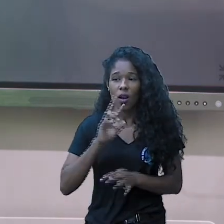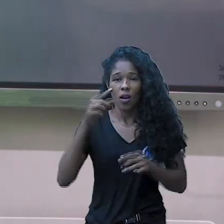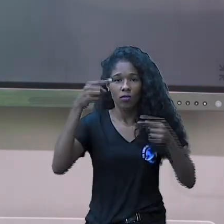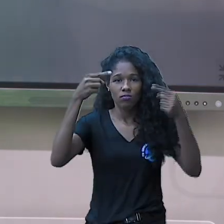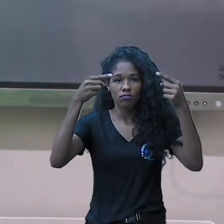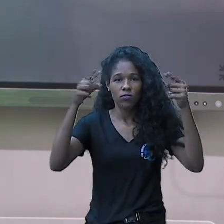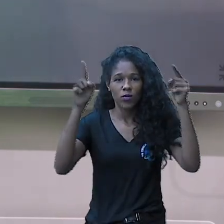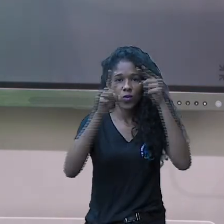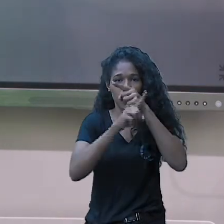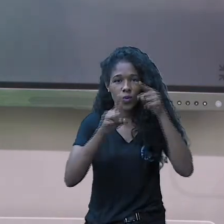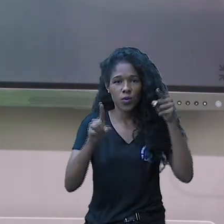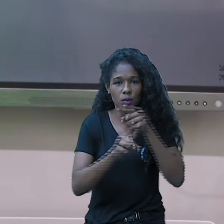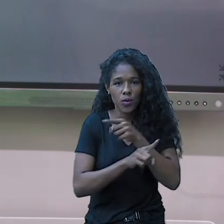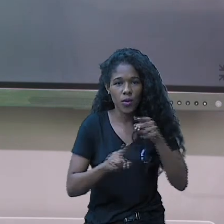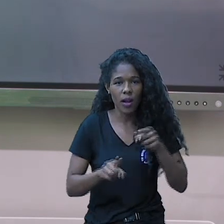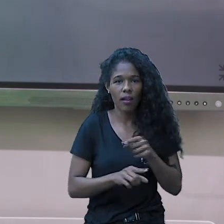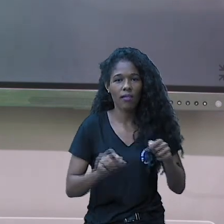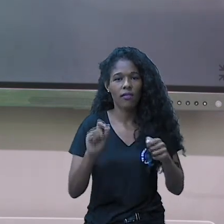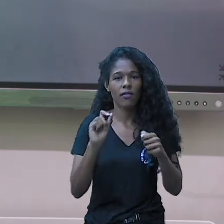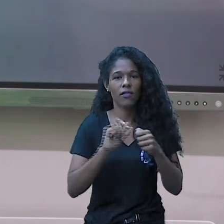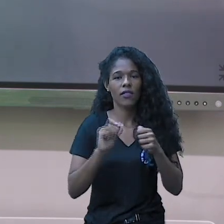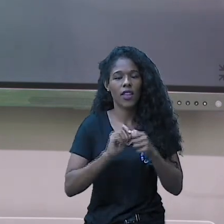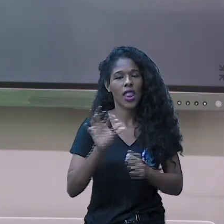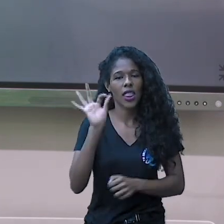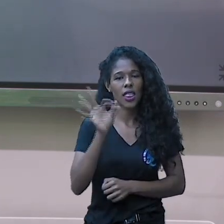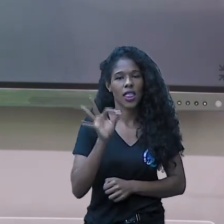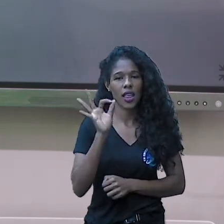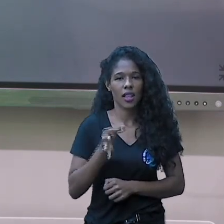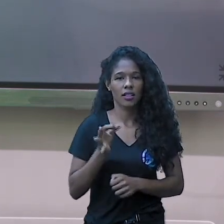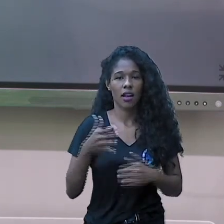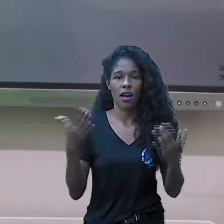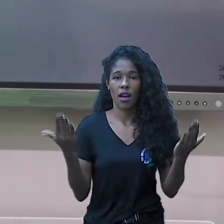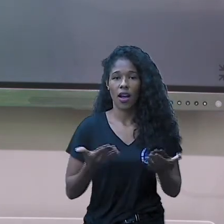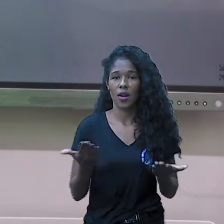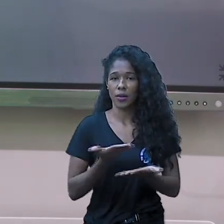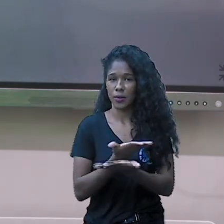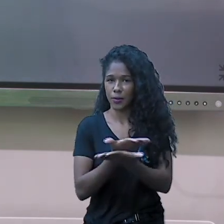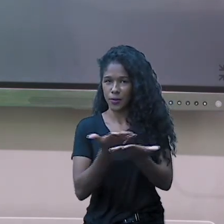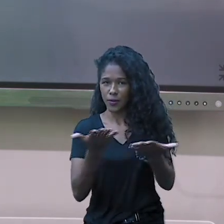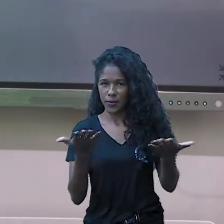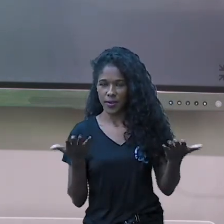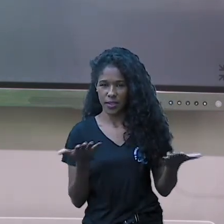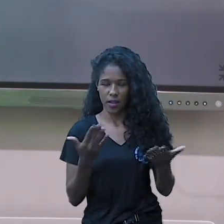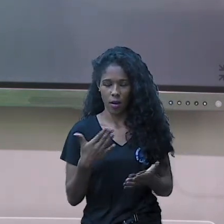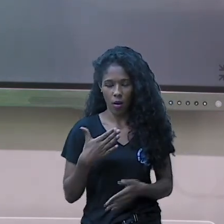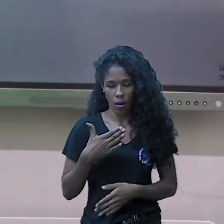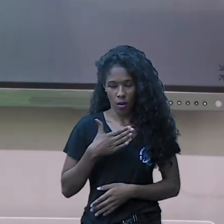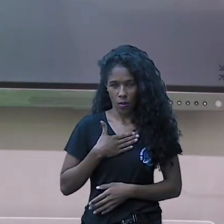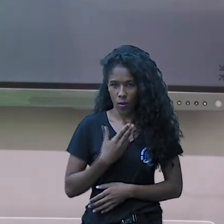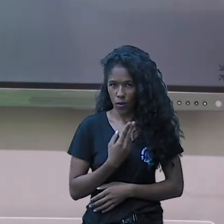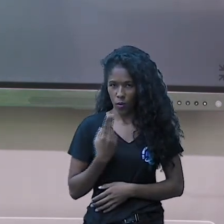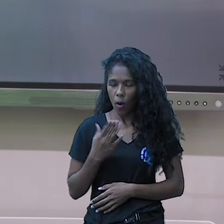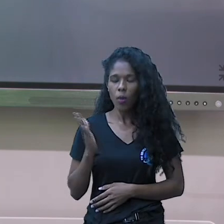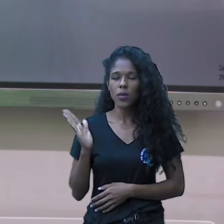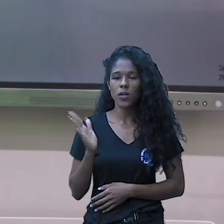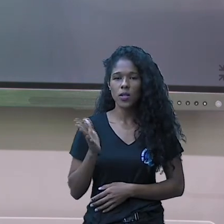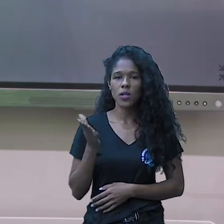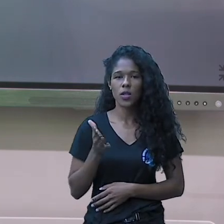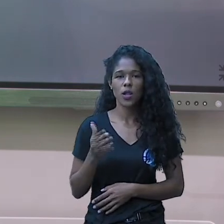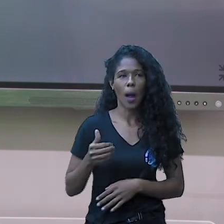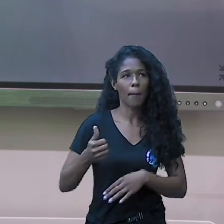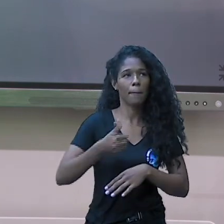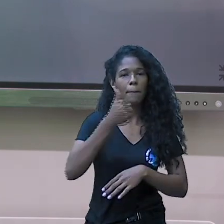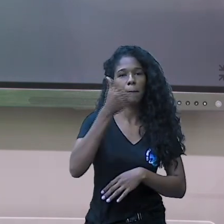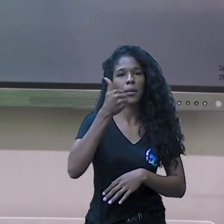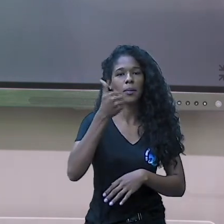aula. E agora é com você, meu nome já está lá, tá, gente? Não vou colocar de novo não, porque senão eu vou, 2 vezes Patrícia, vocês vão cansar de me